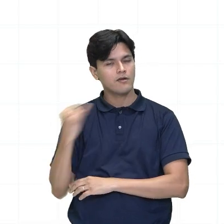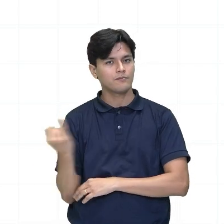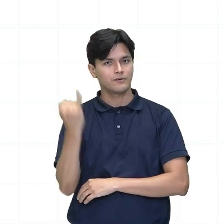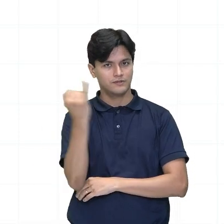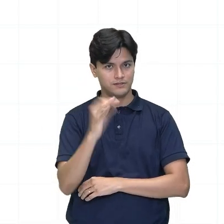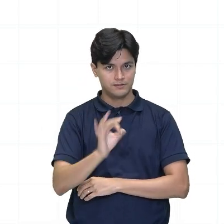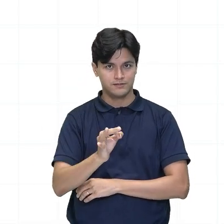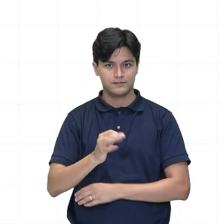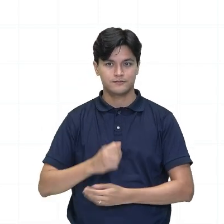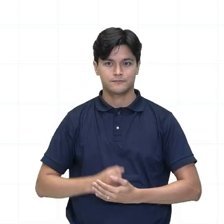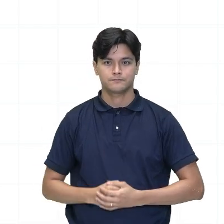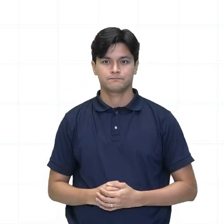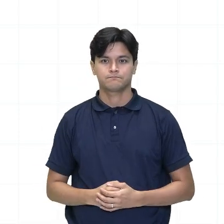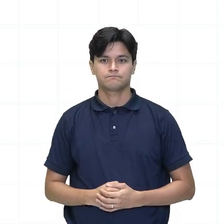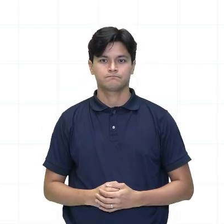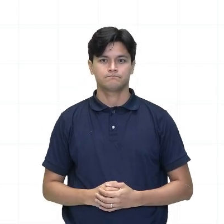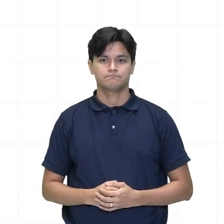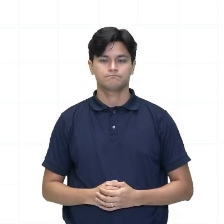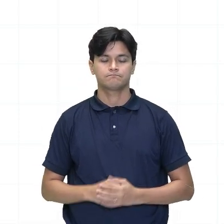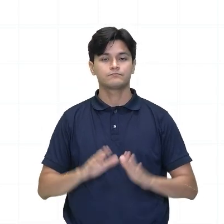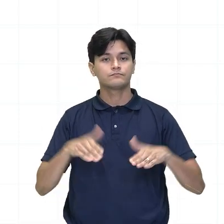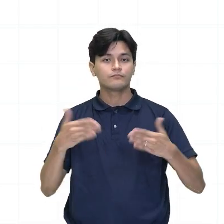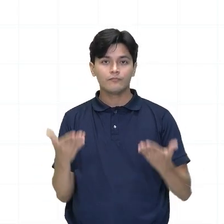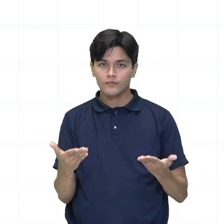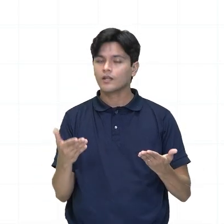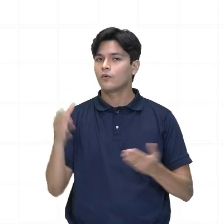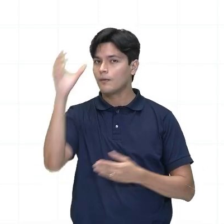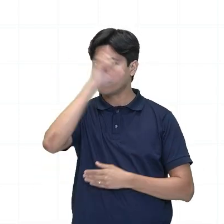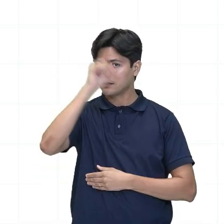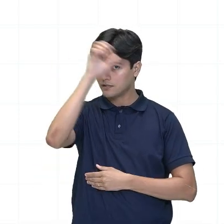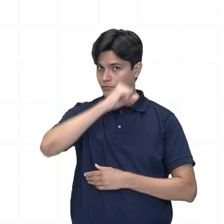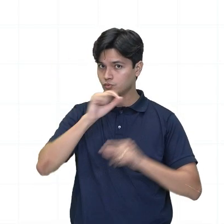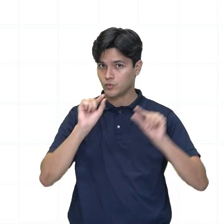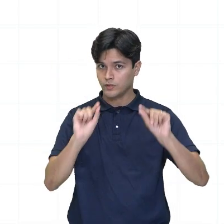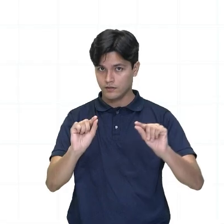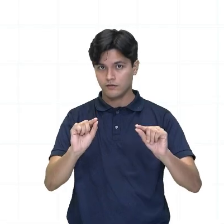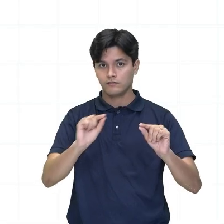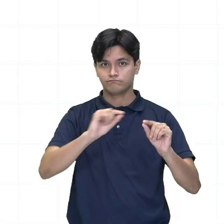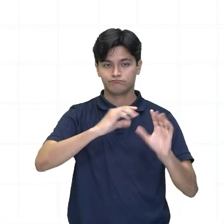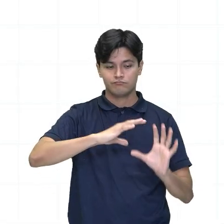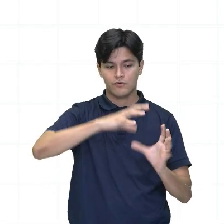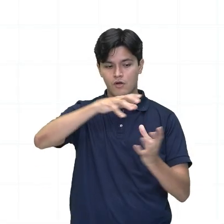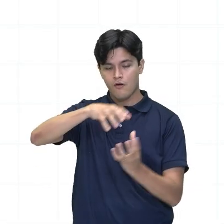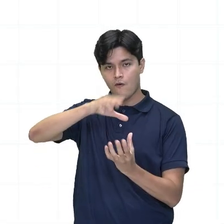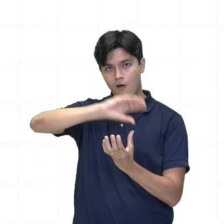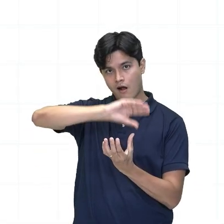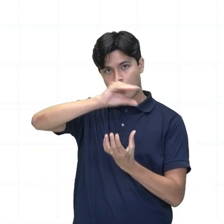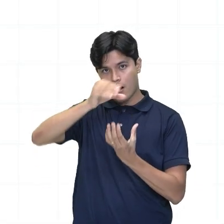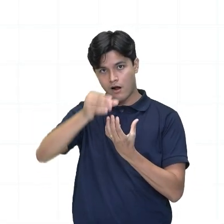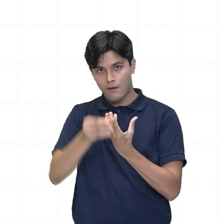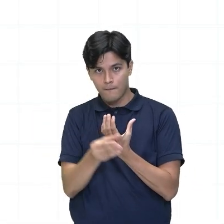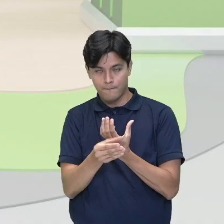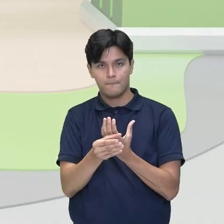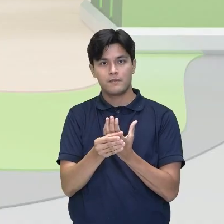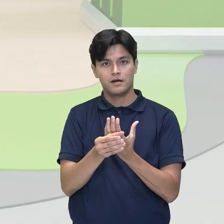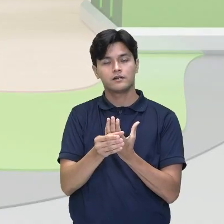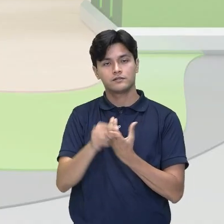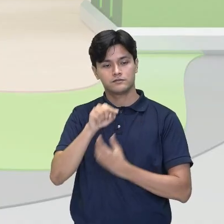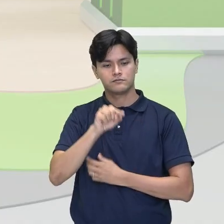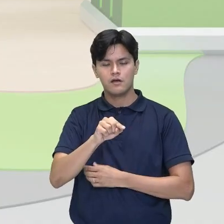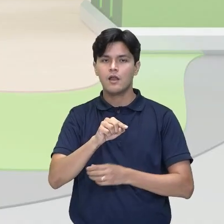importante. Então, nós vimos que a camada de ozônio, ela oferece o quê? Proteção à vida na